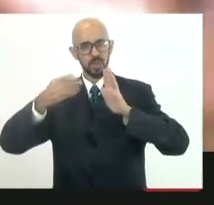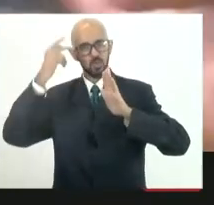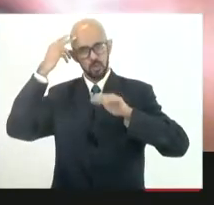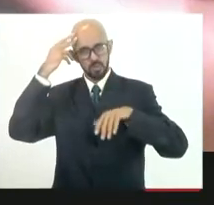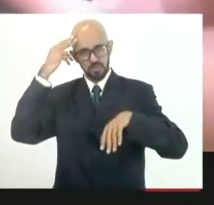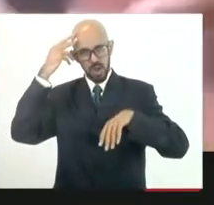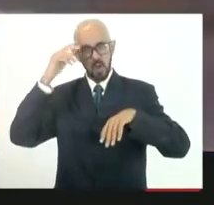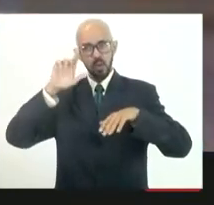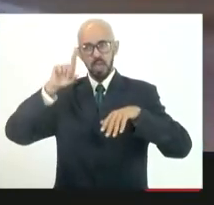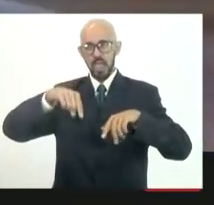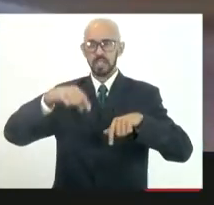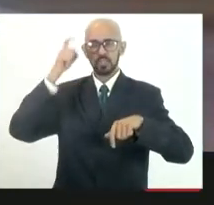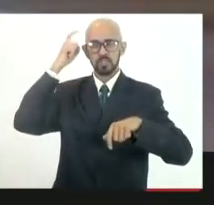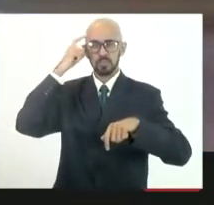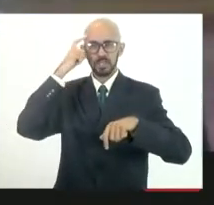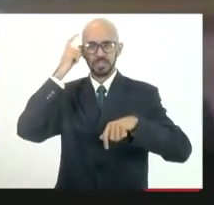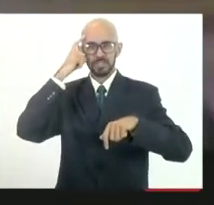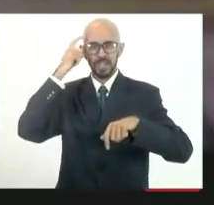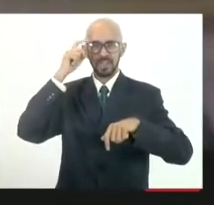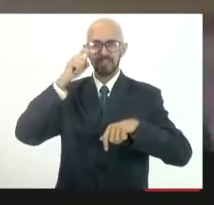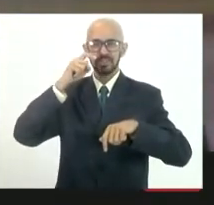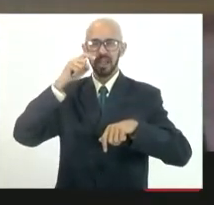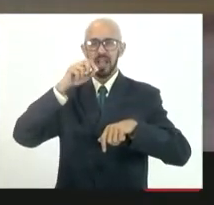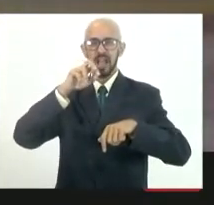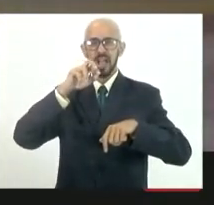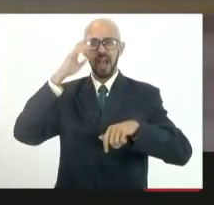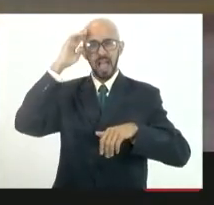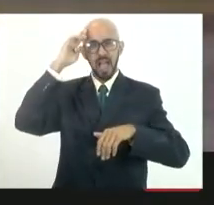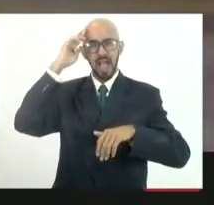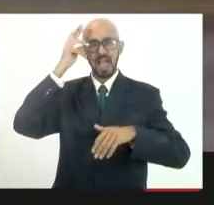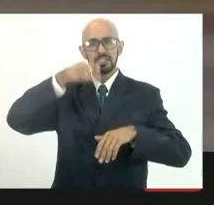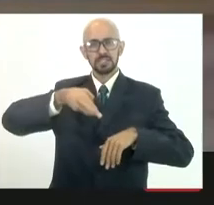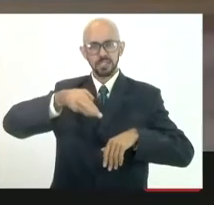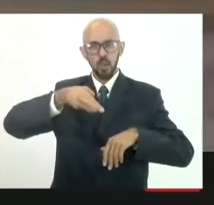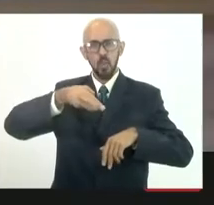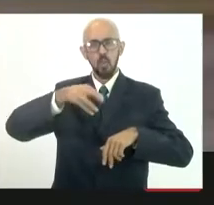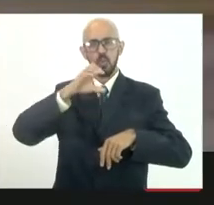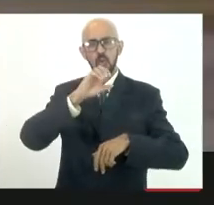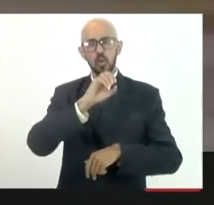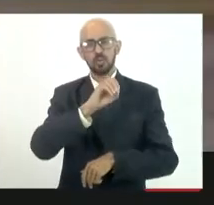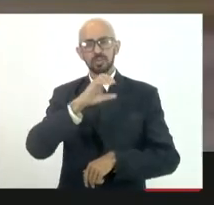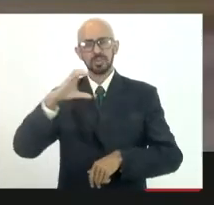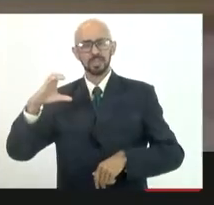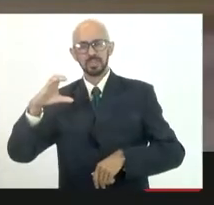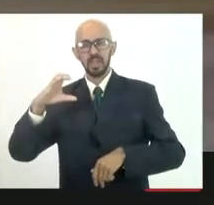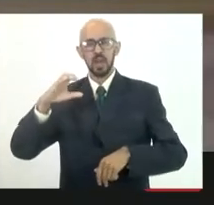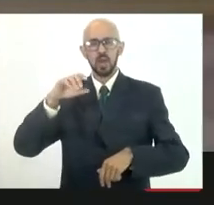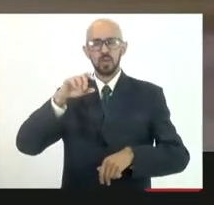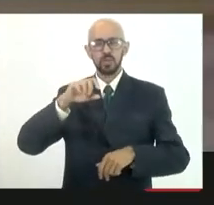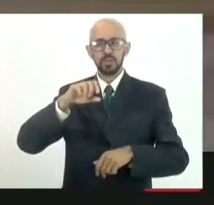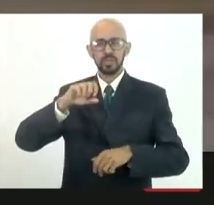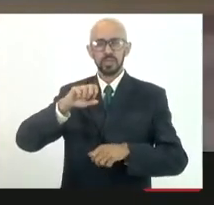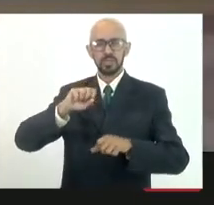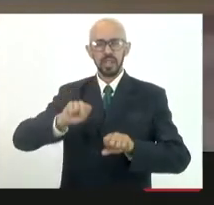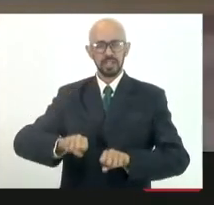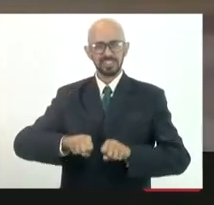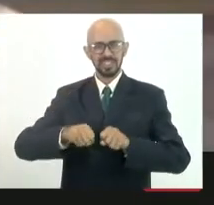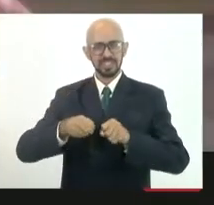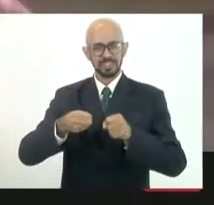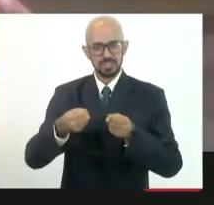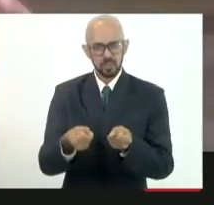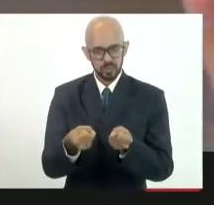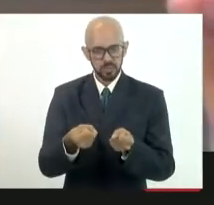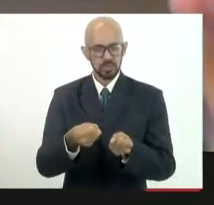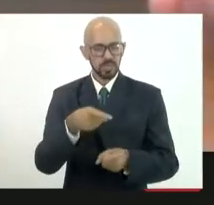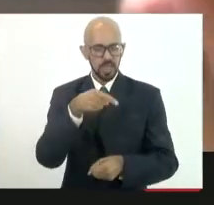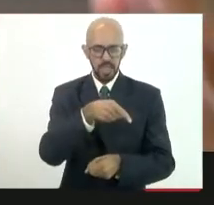esse racionalismo ocidental e, de certa forma, assegurar que se essas formas, essas potencialidades e